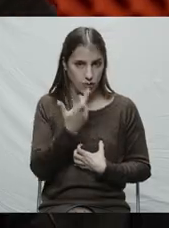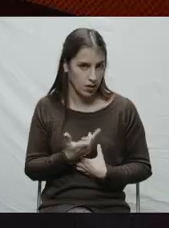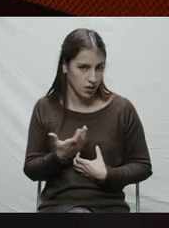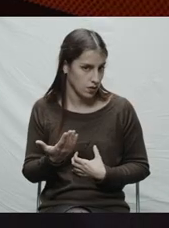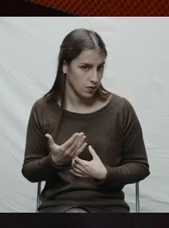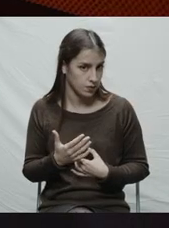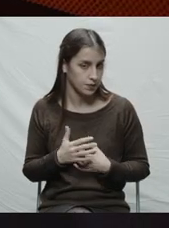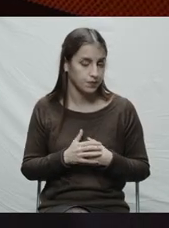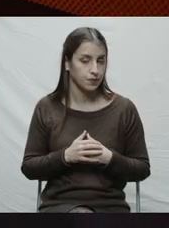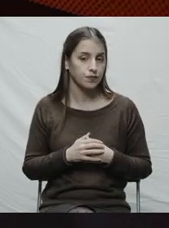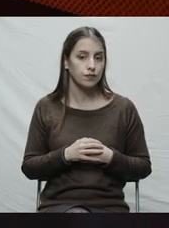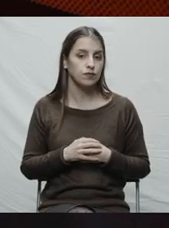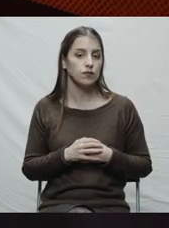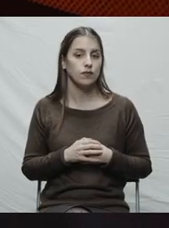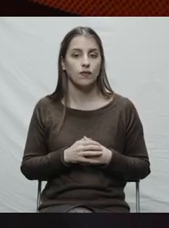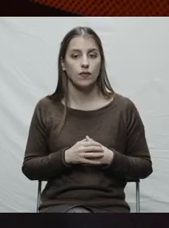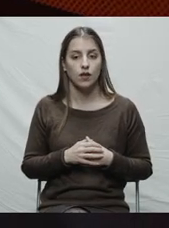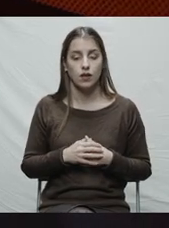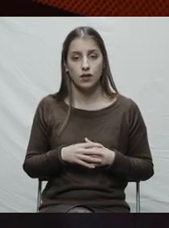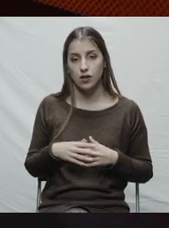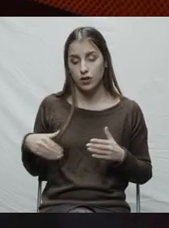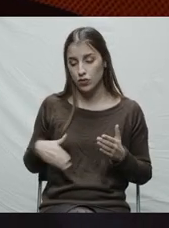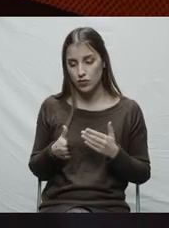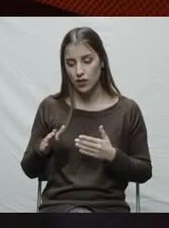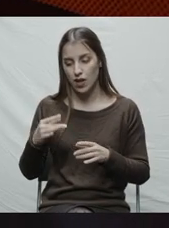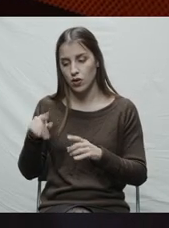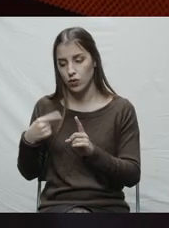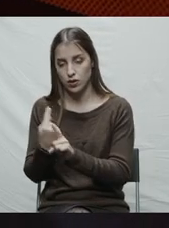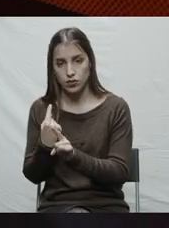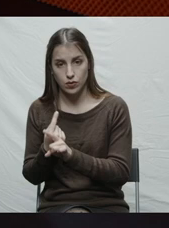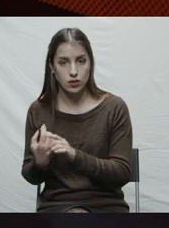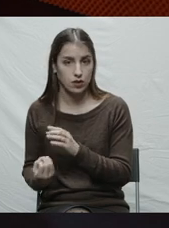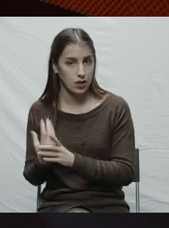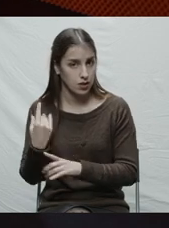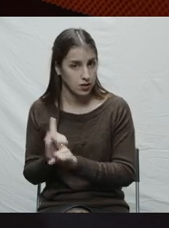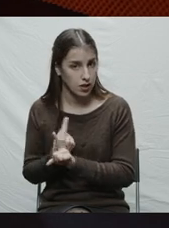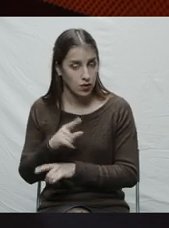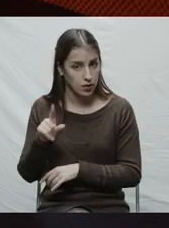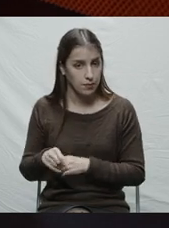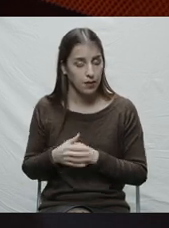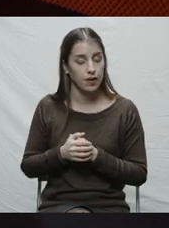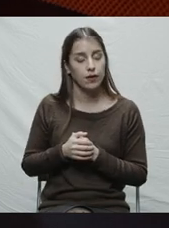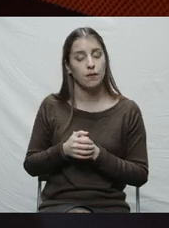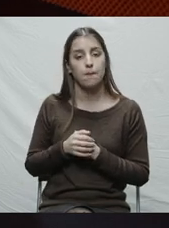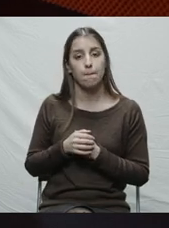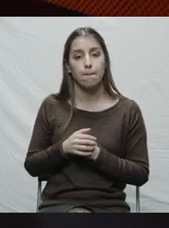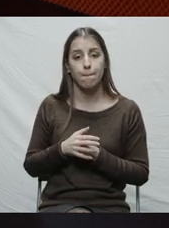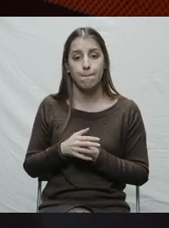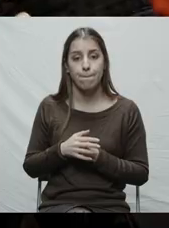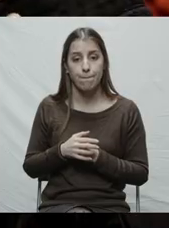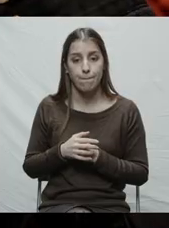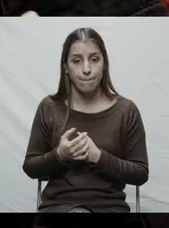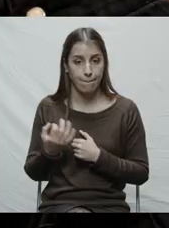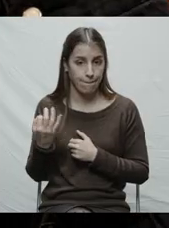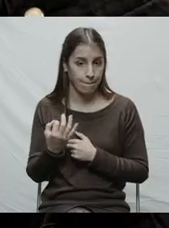Quando não é necessário ver. Porque... E o desviar para outros caminhos de criação, e a Ana Atterbury também, que foi, sim, a pessoa importante nesta última peça,